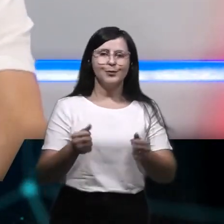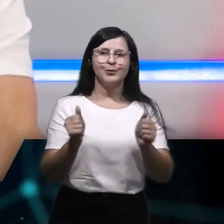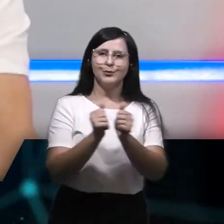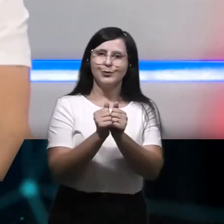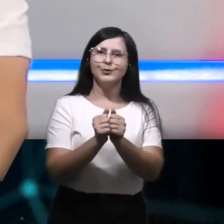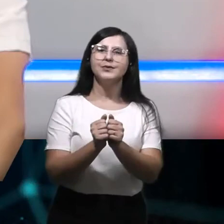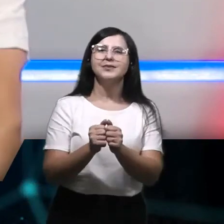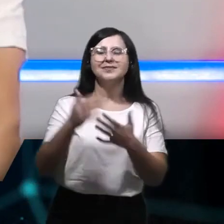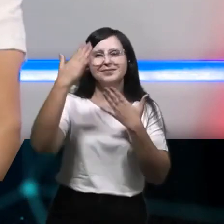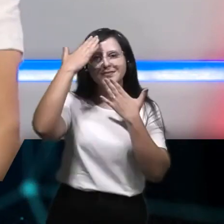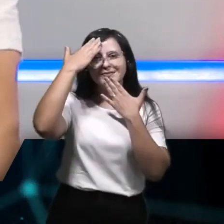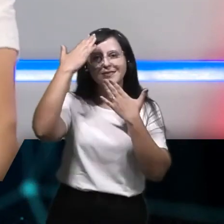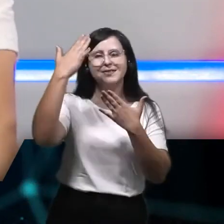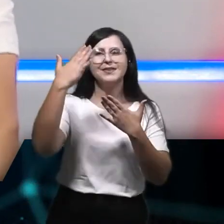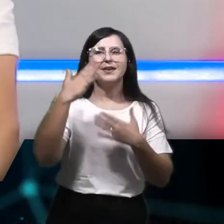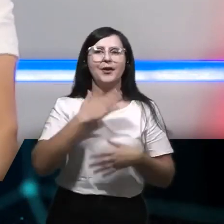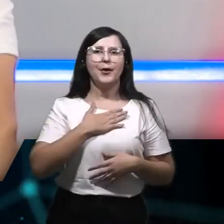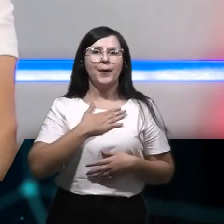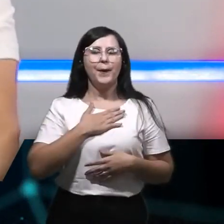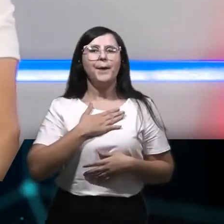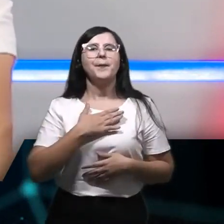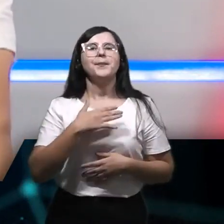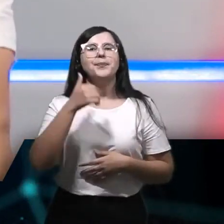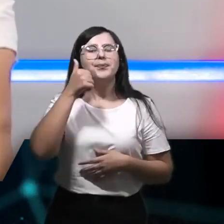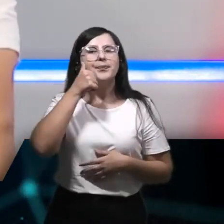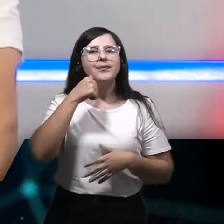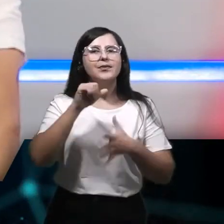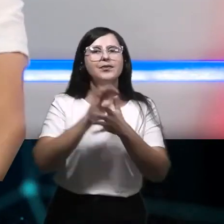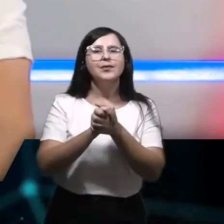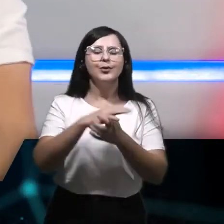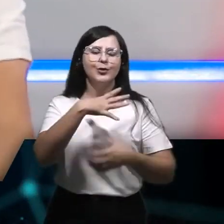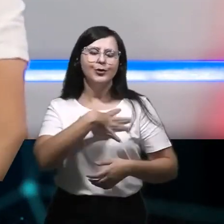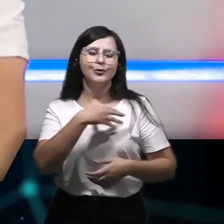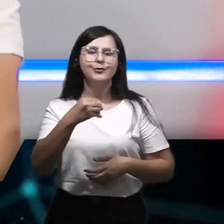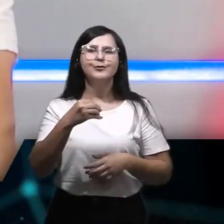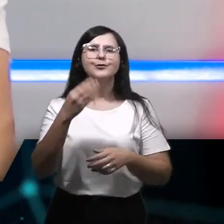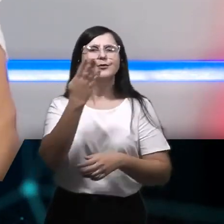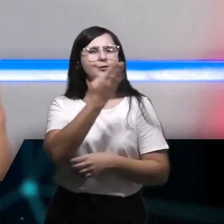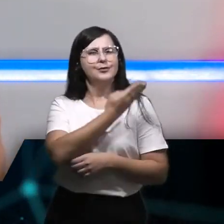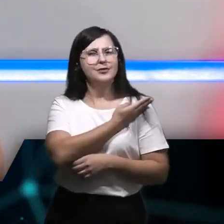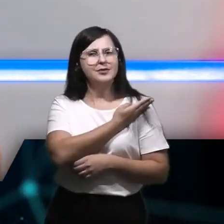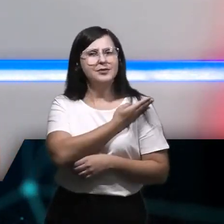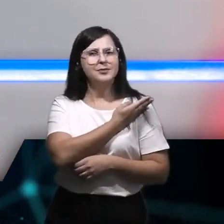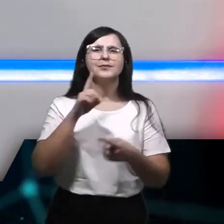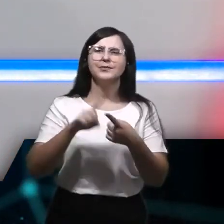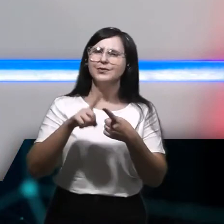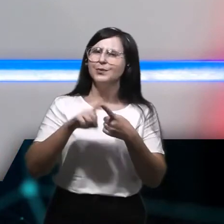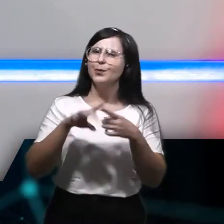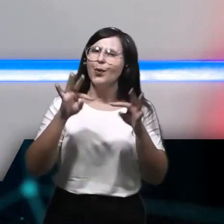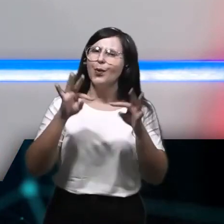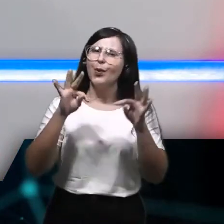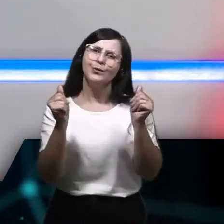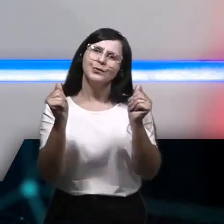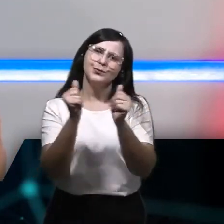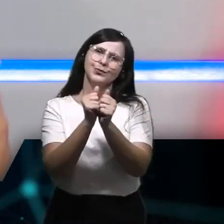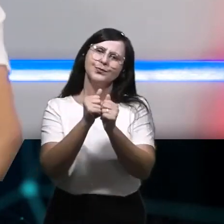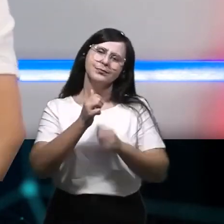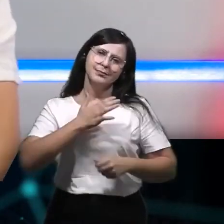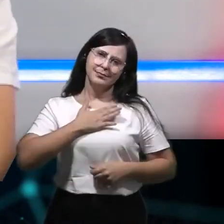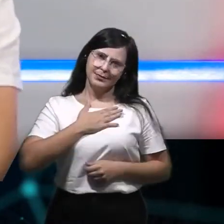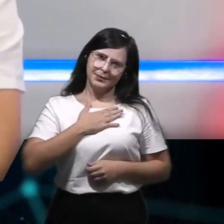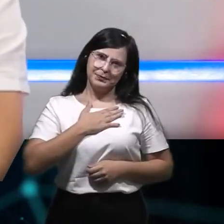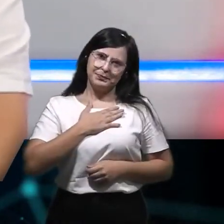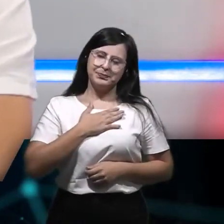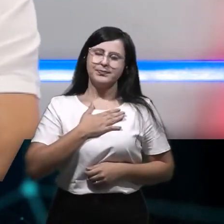minha esposa, a minha família, meus filhos, minhas filhas, os meus amigos, os meus colaboradores, a todos que